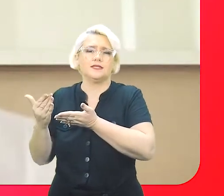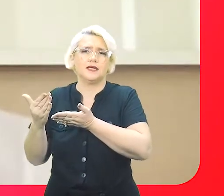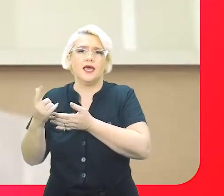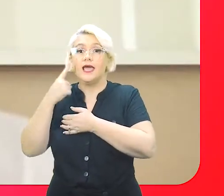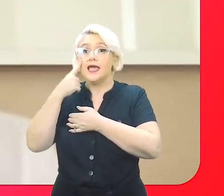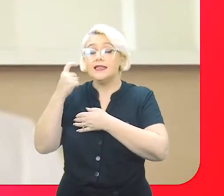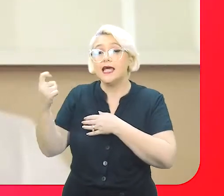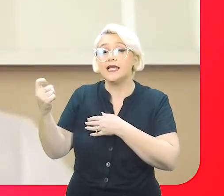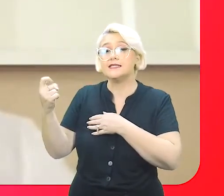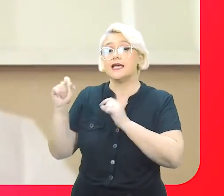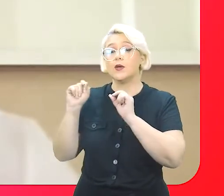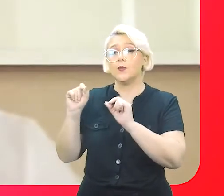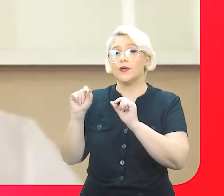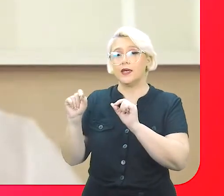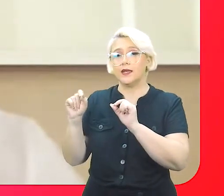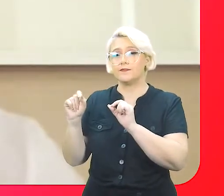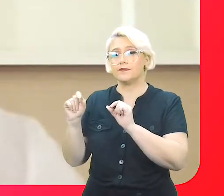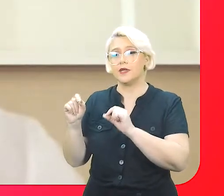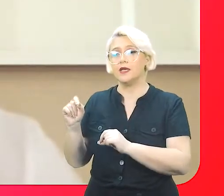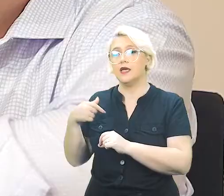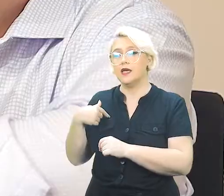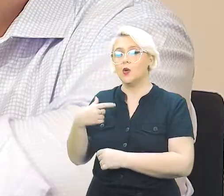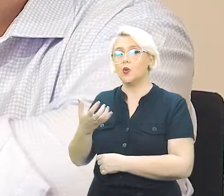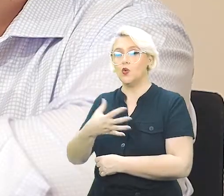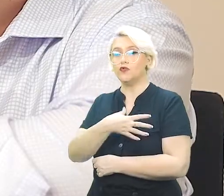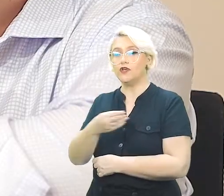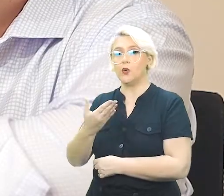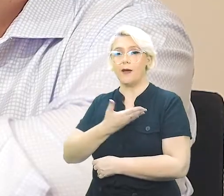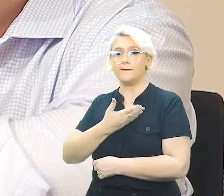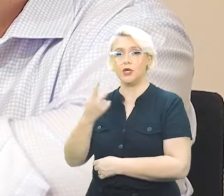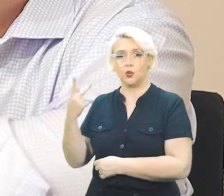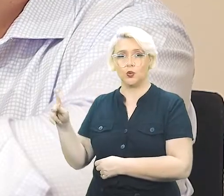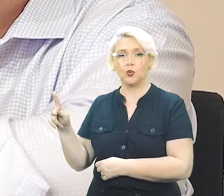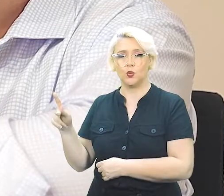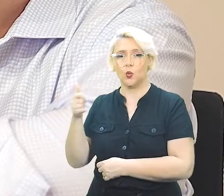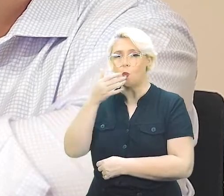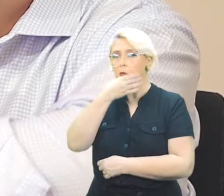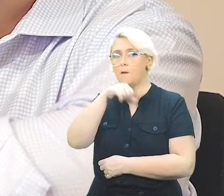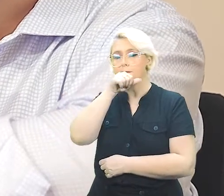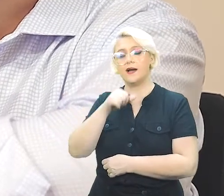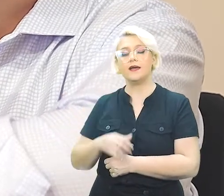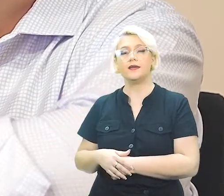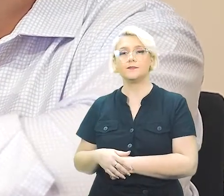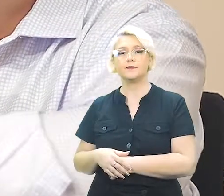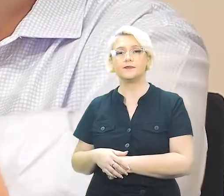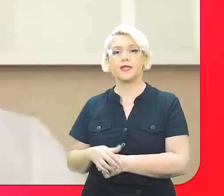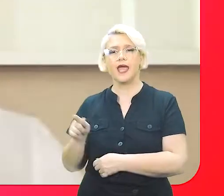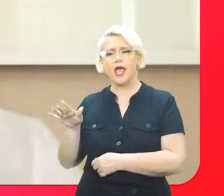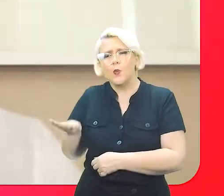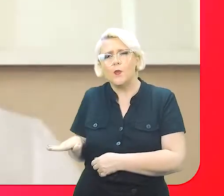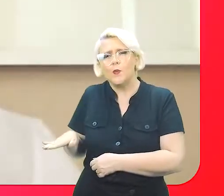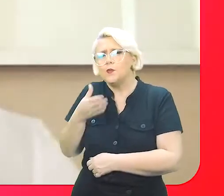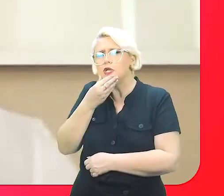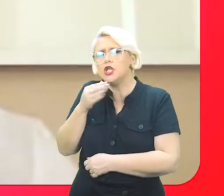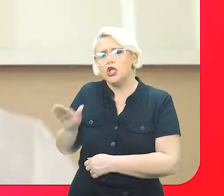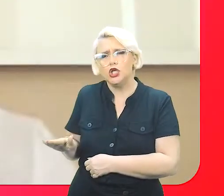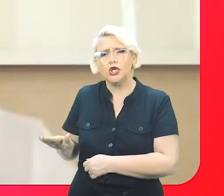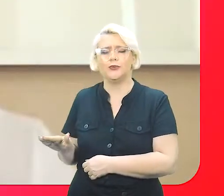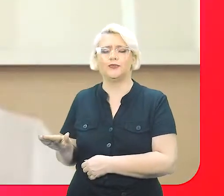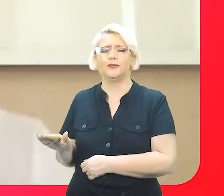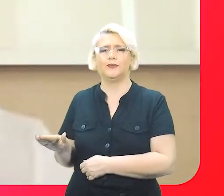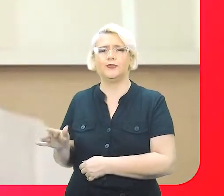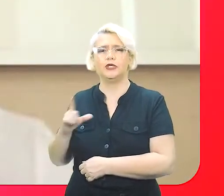me interessar pelo filho de um amigo do meu pai, que era um menininho